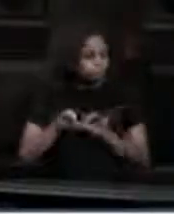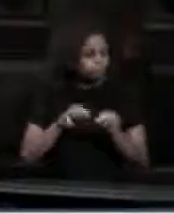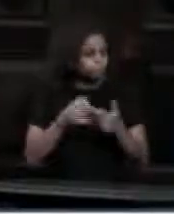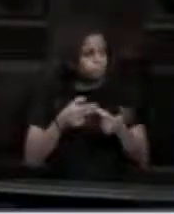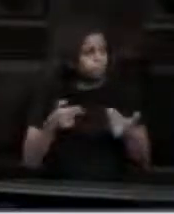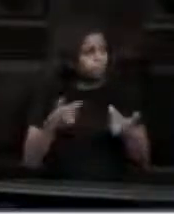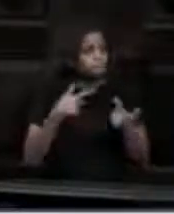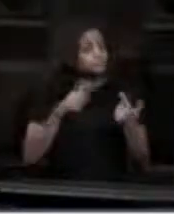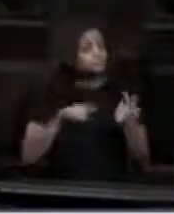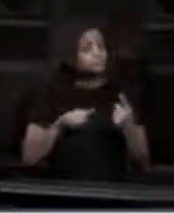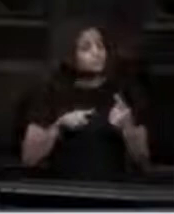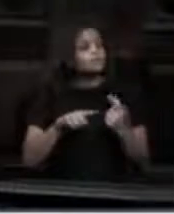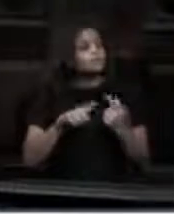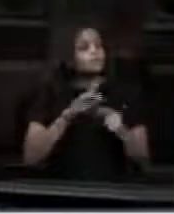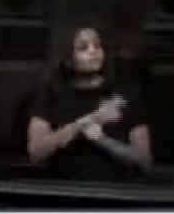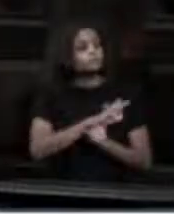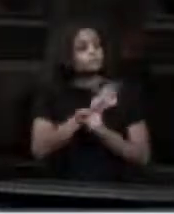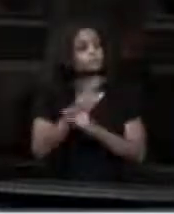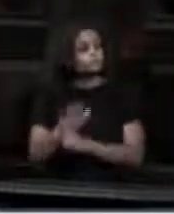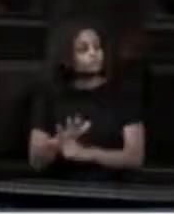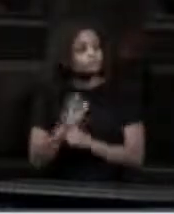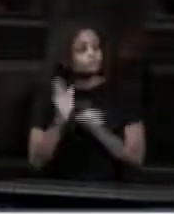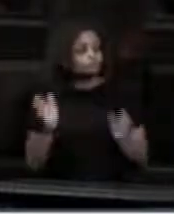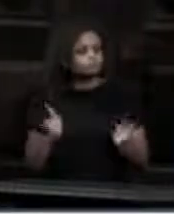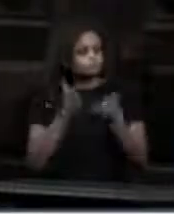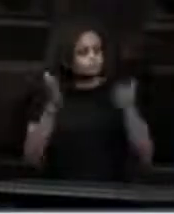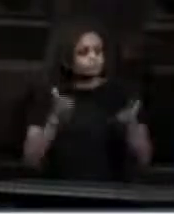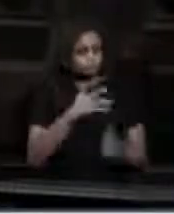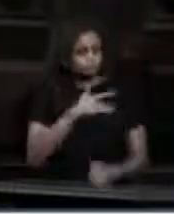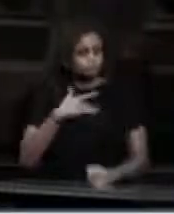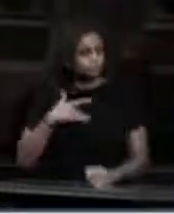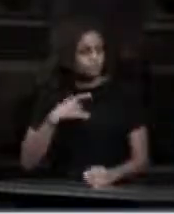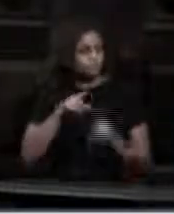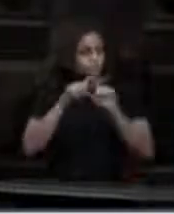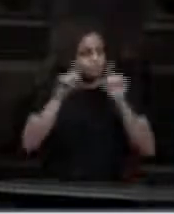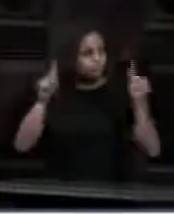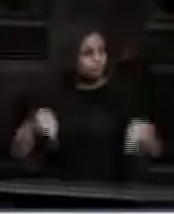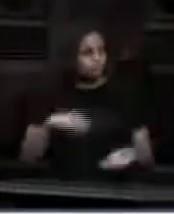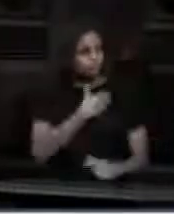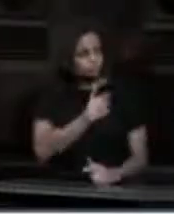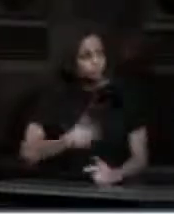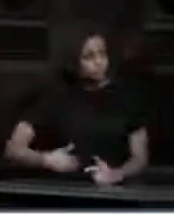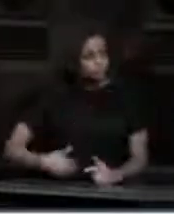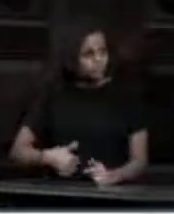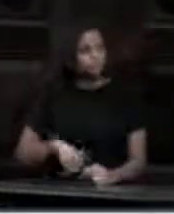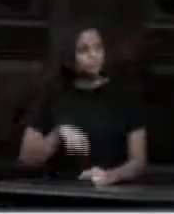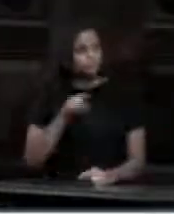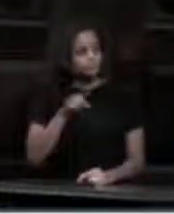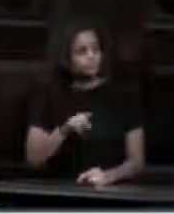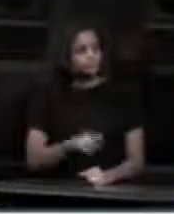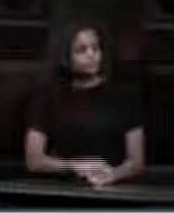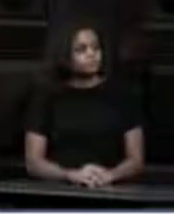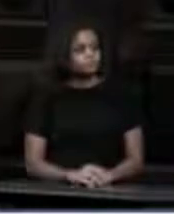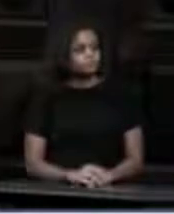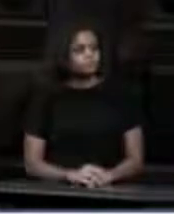sejam voltados para a promoção da saúde dos servidores públicos, dos nossos agentes